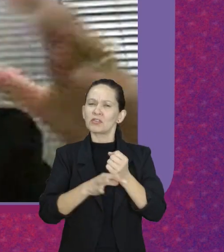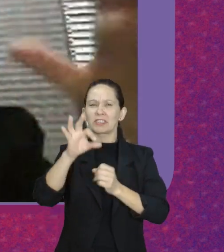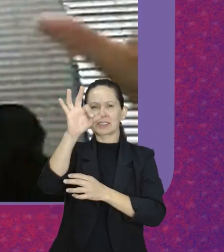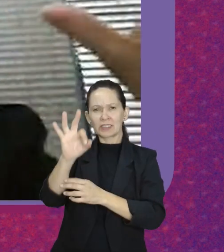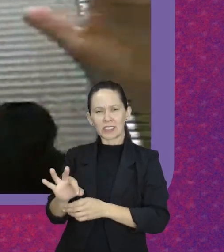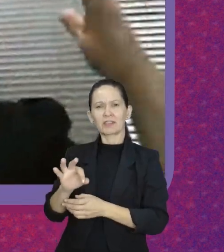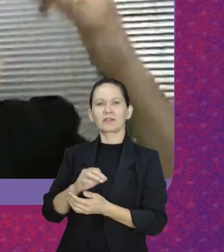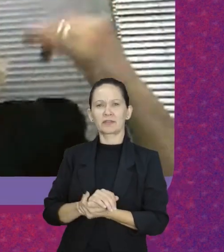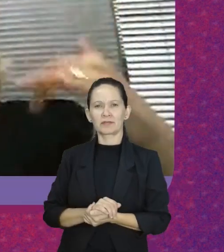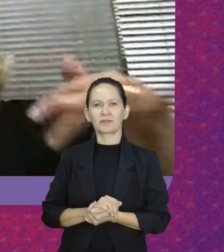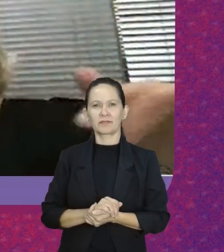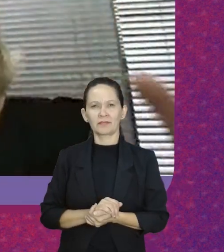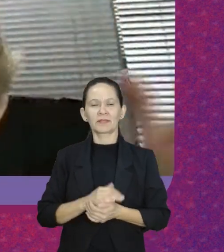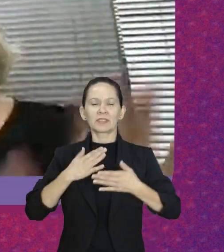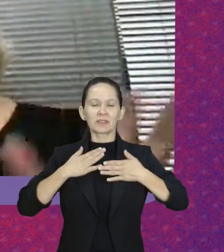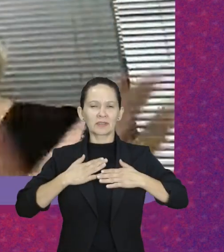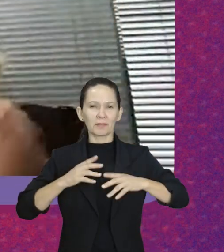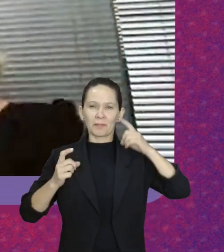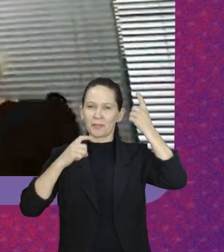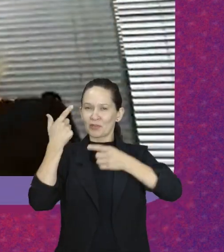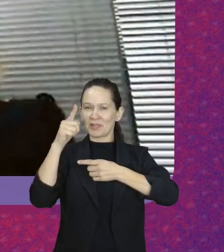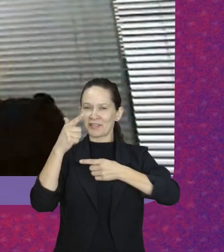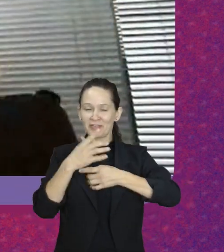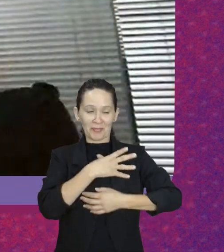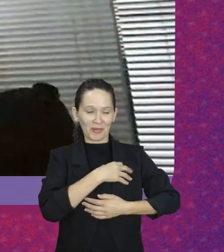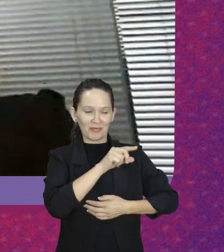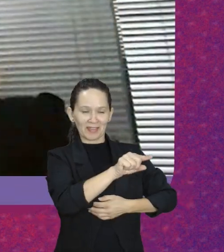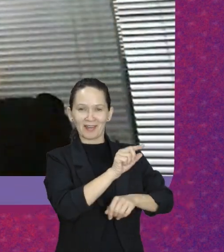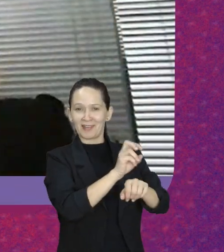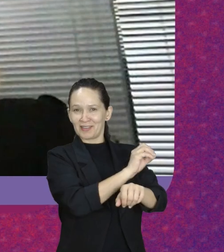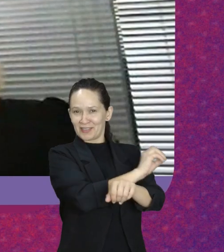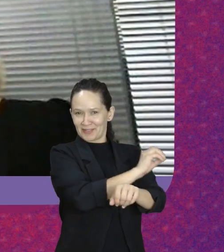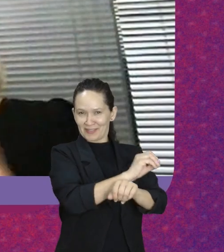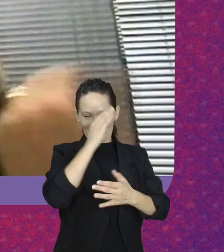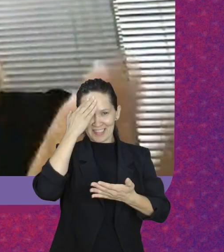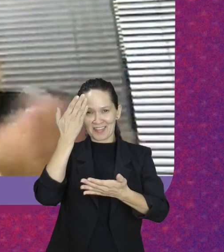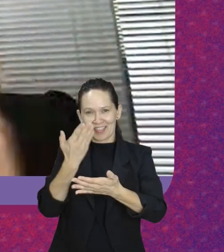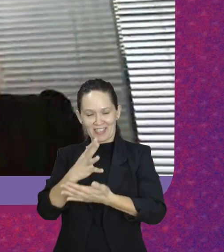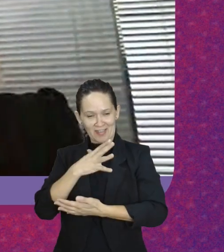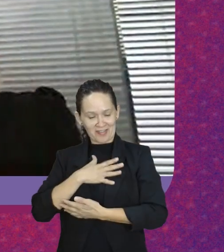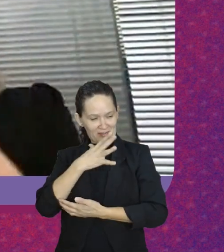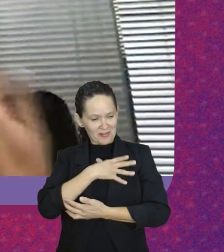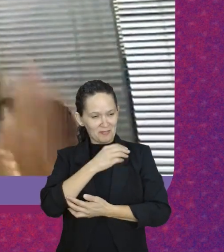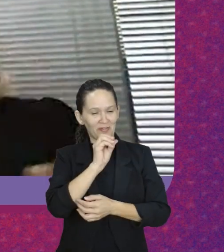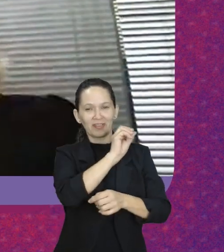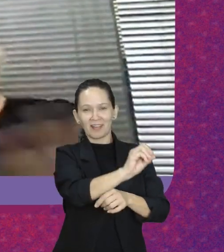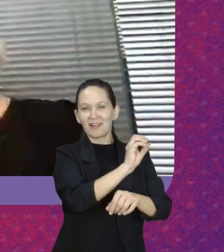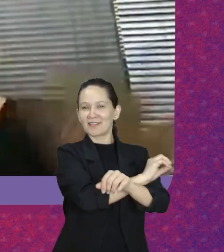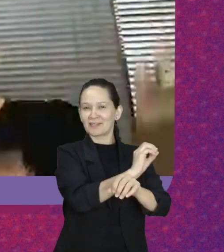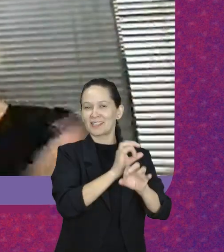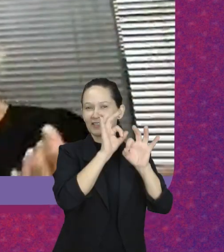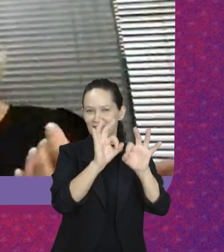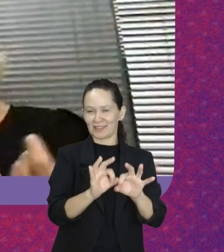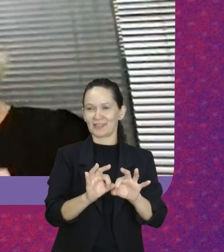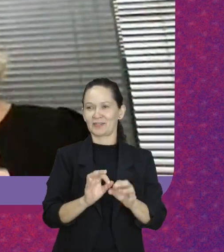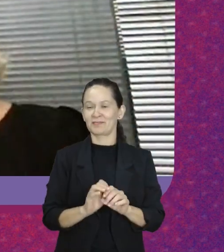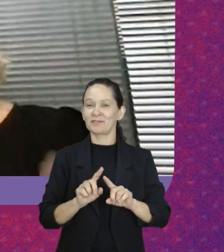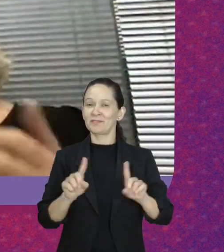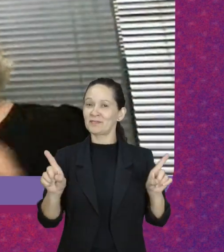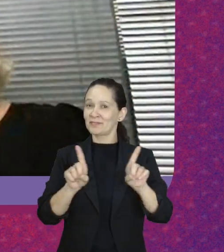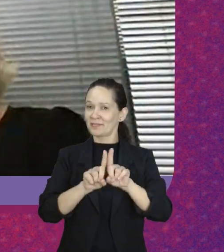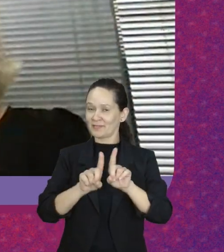maior tranquilidade, com maior fluidez, porque ela tem a certeza de que o seu filho está bem cuidado. Em